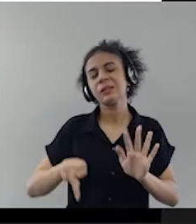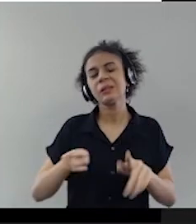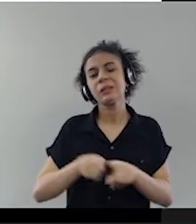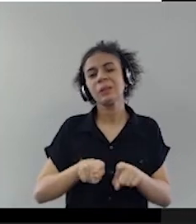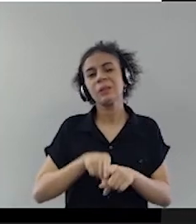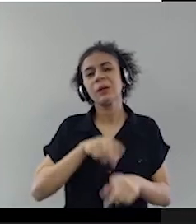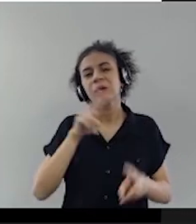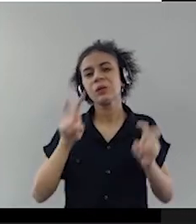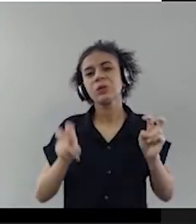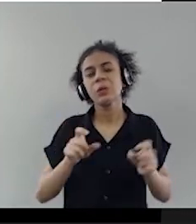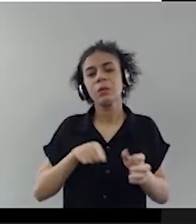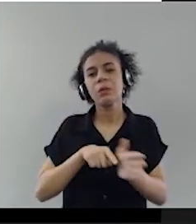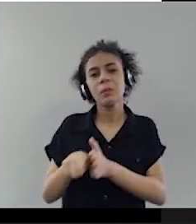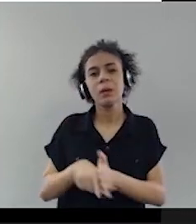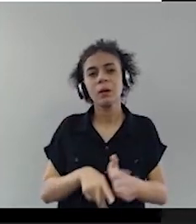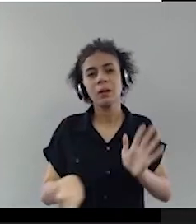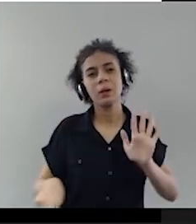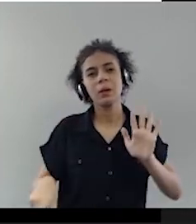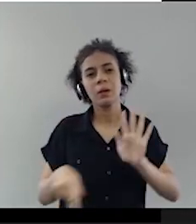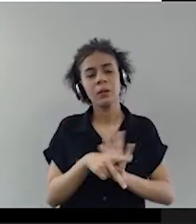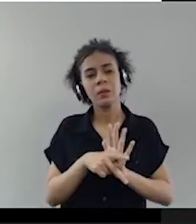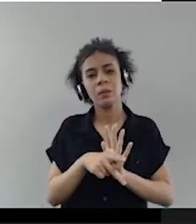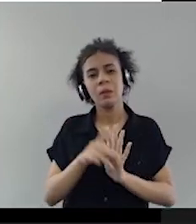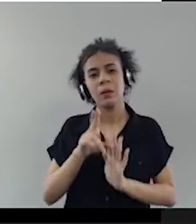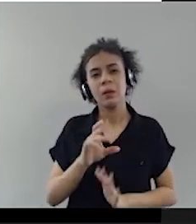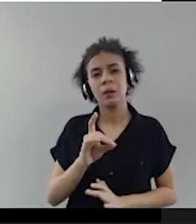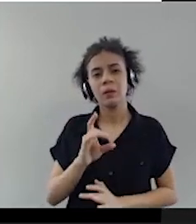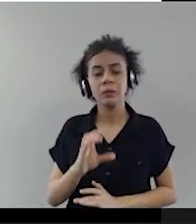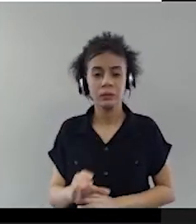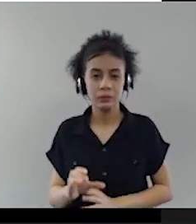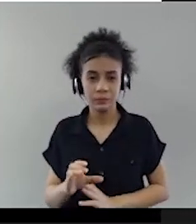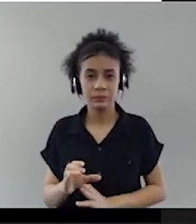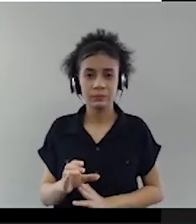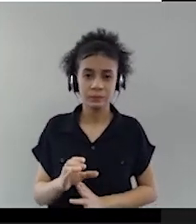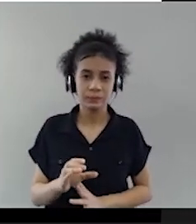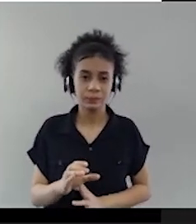inclusive, de análise do próprio RDC.